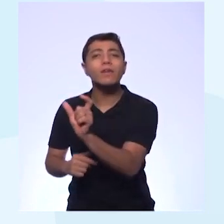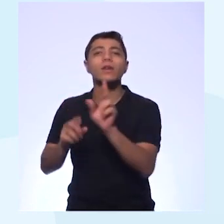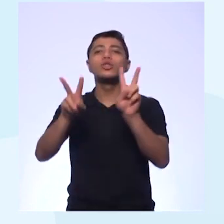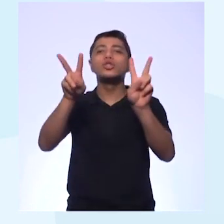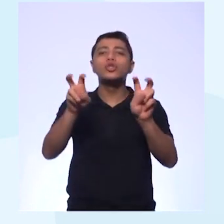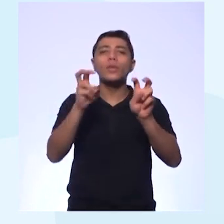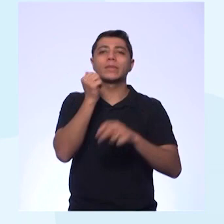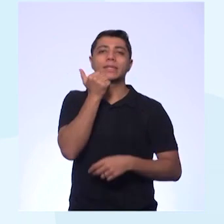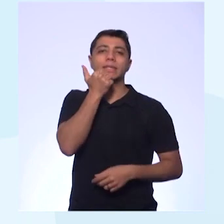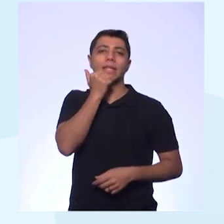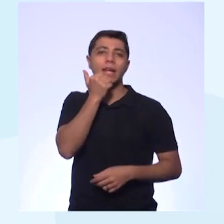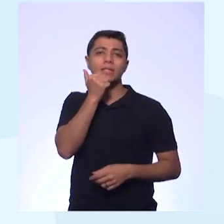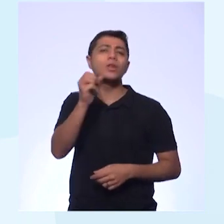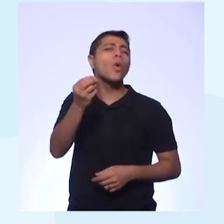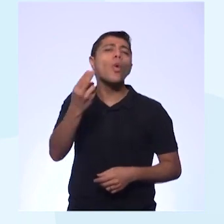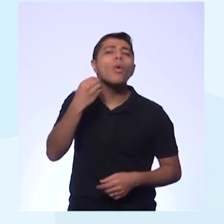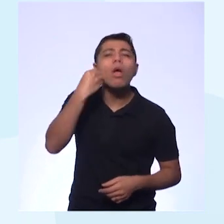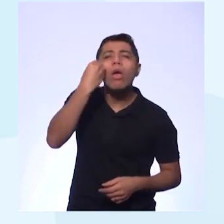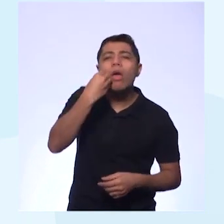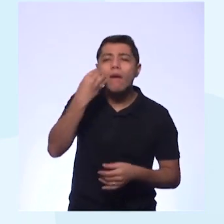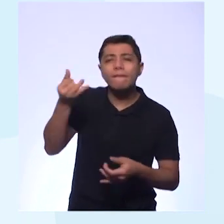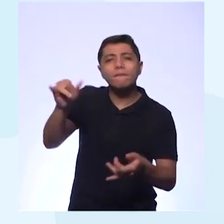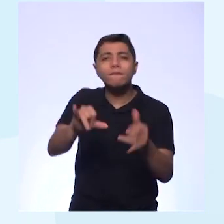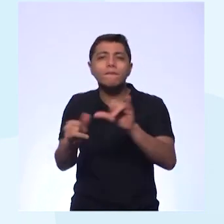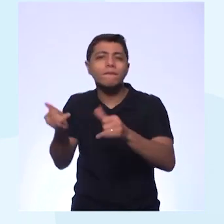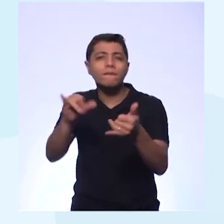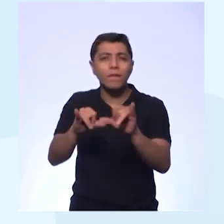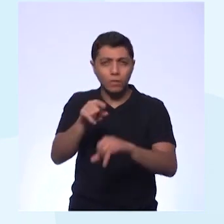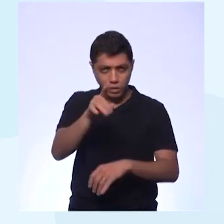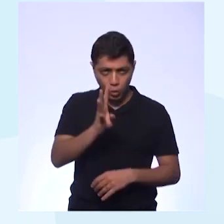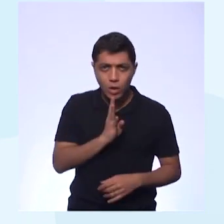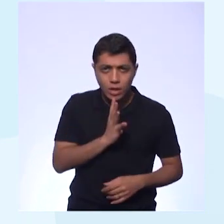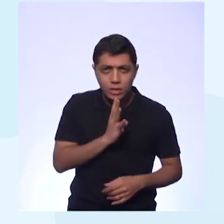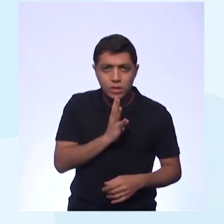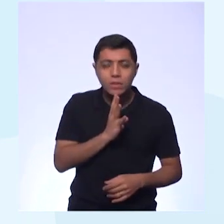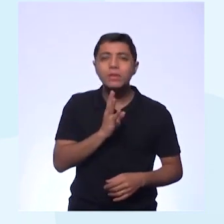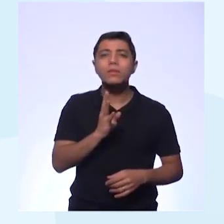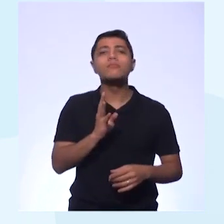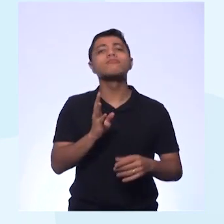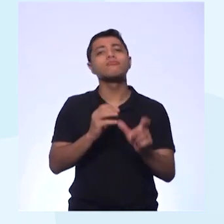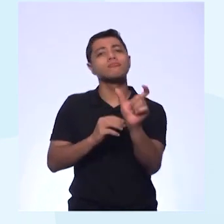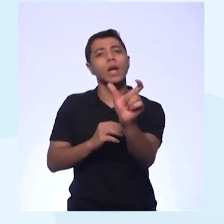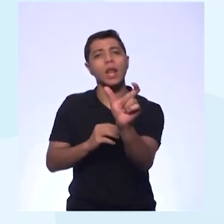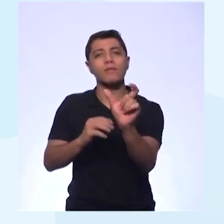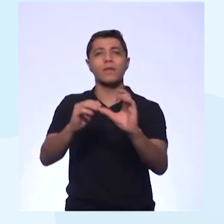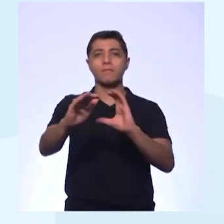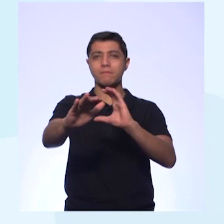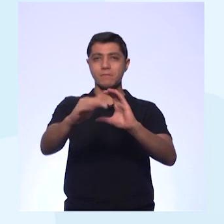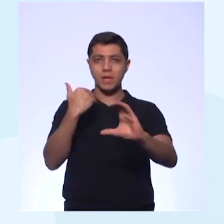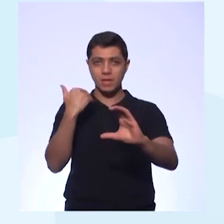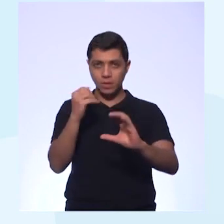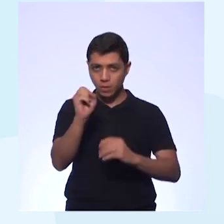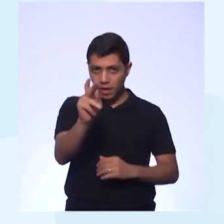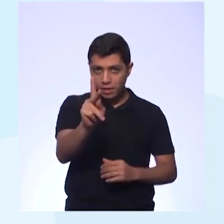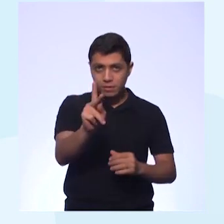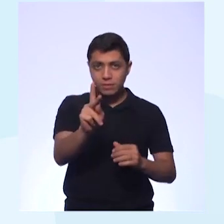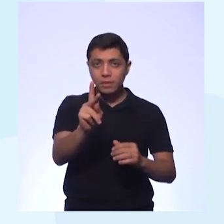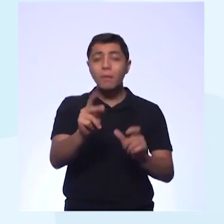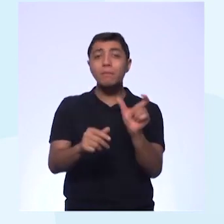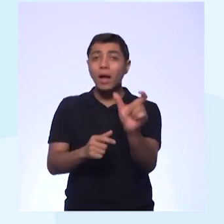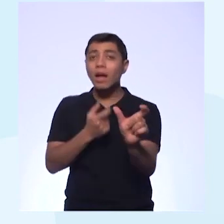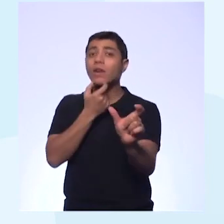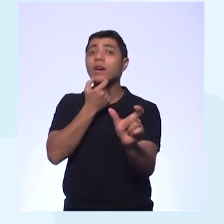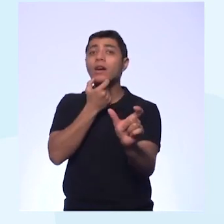pergunta é, what do you know about experiments? O que você sabe sobre experimentos? Fill out the first and the